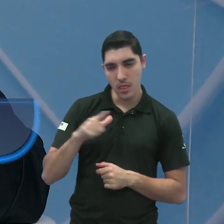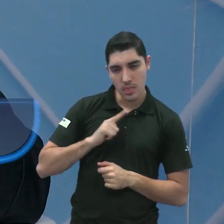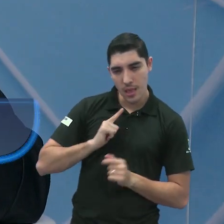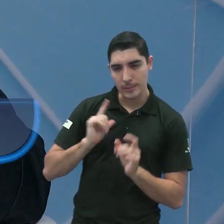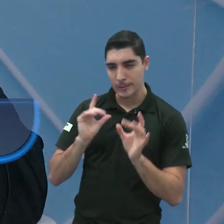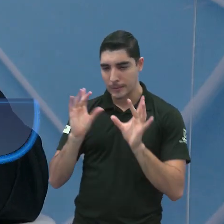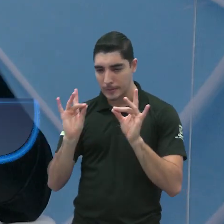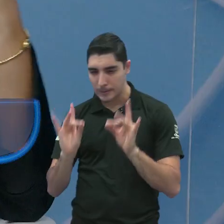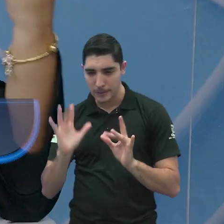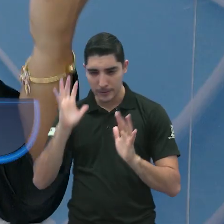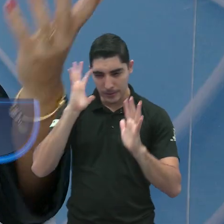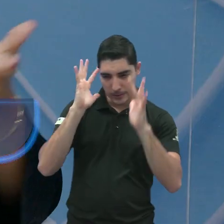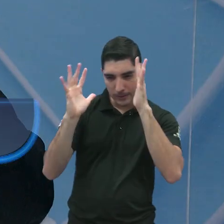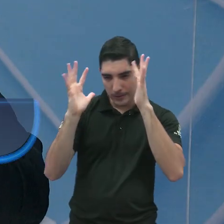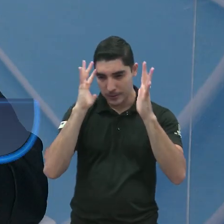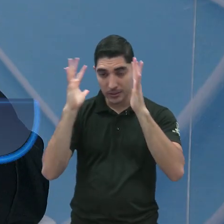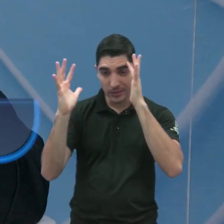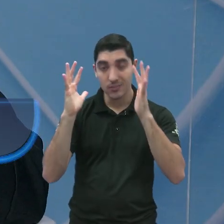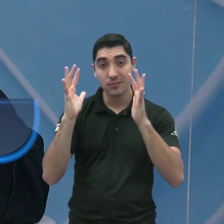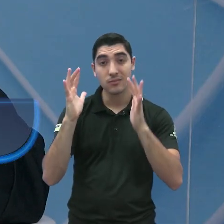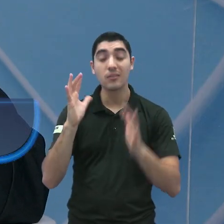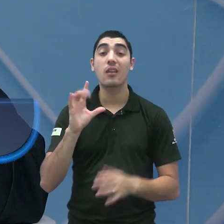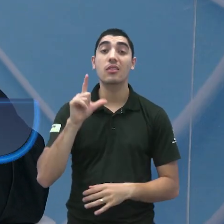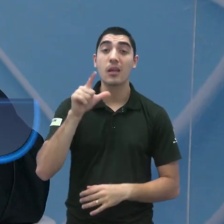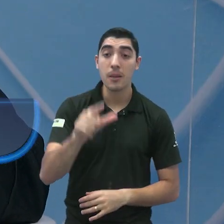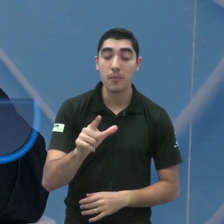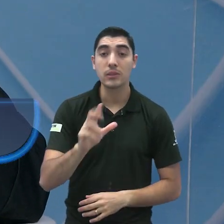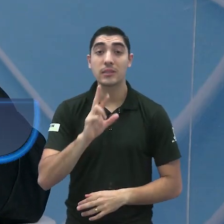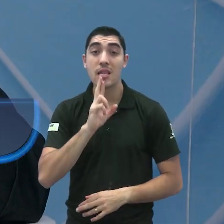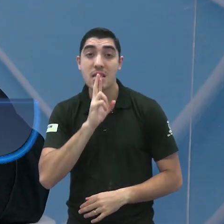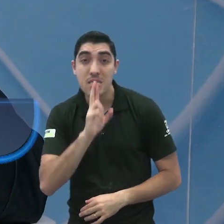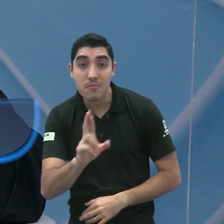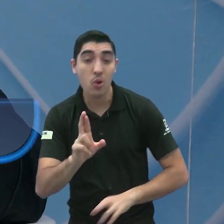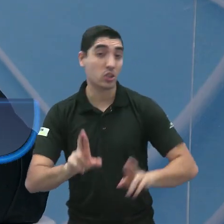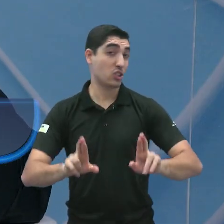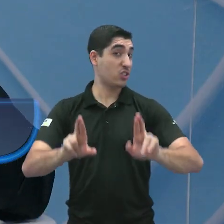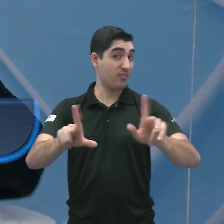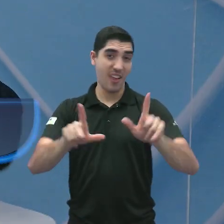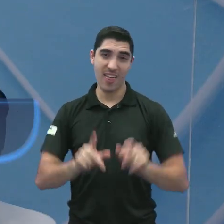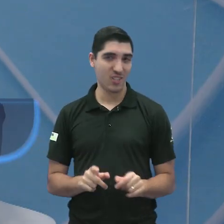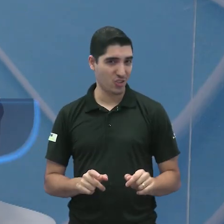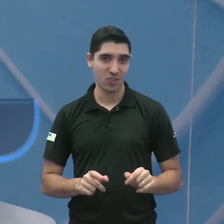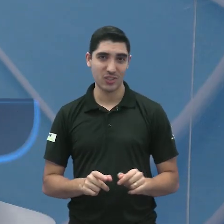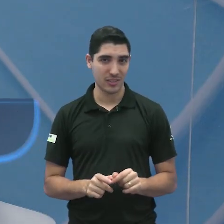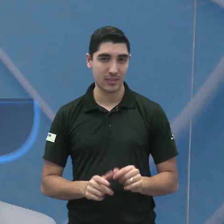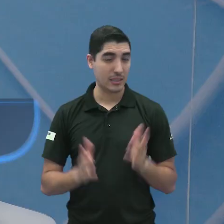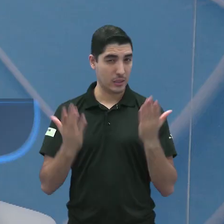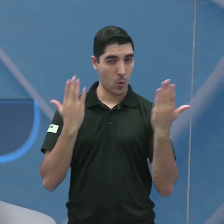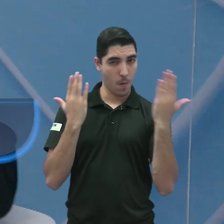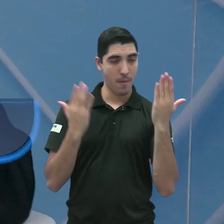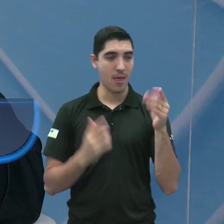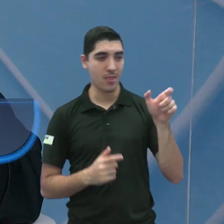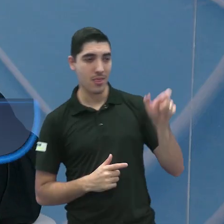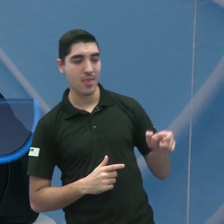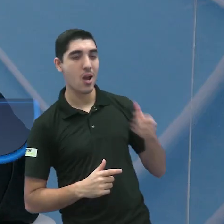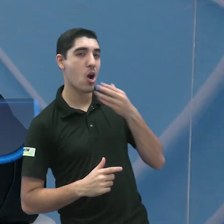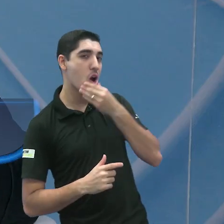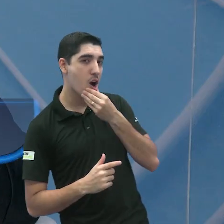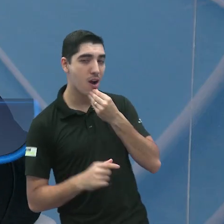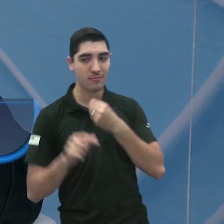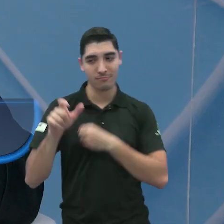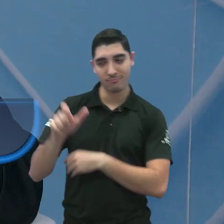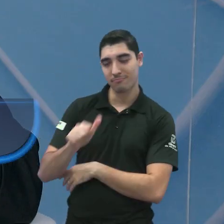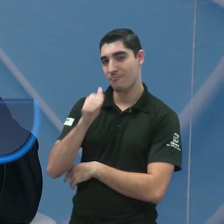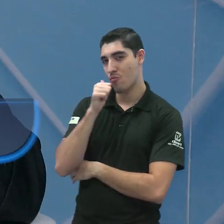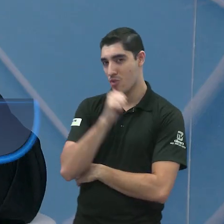levantar vai gerar respostas diferentes que talvez não fossem encontradas se esse tema ficasse na mão de